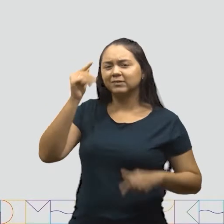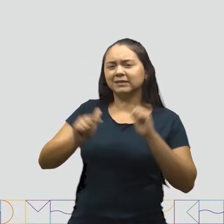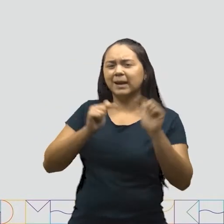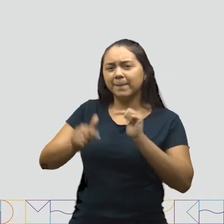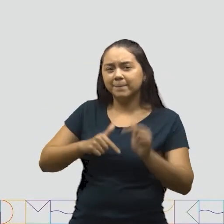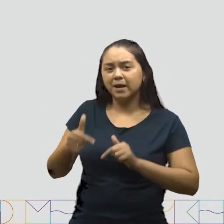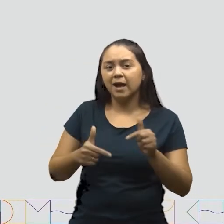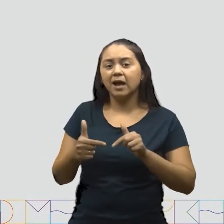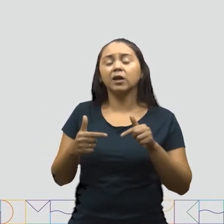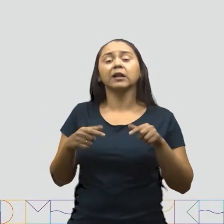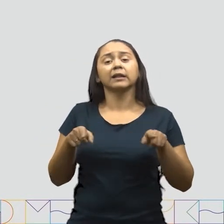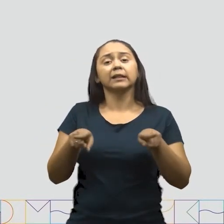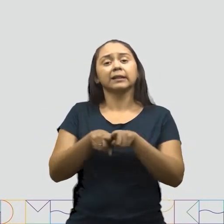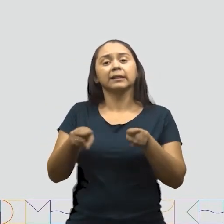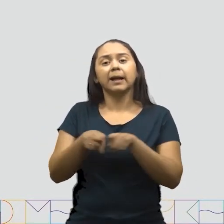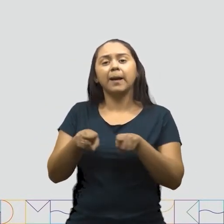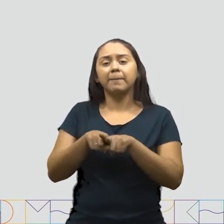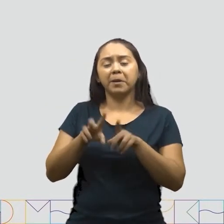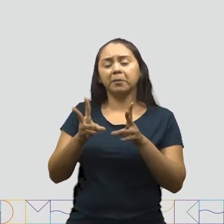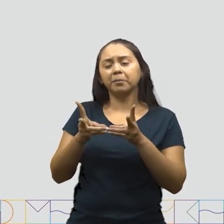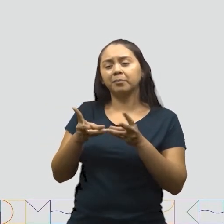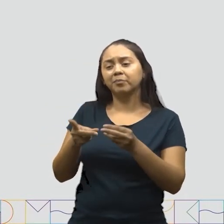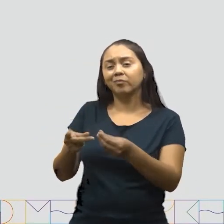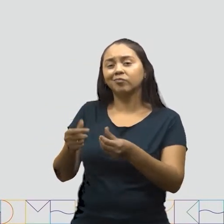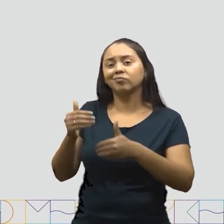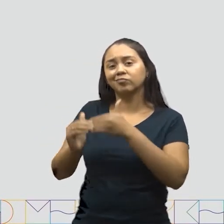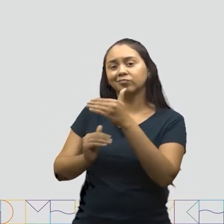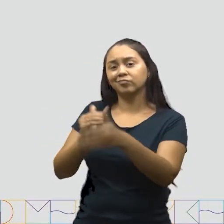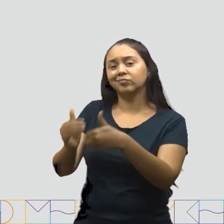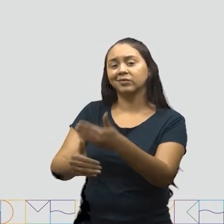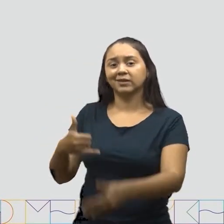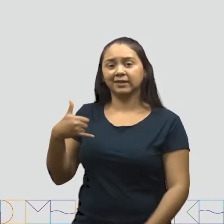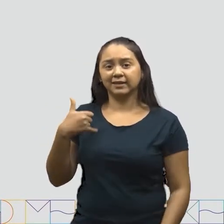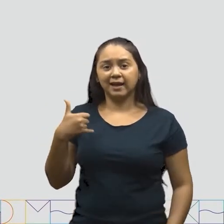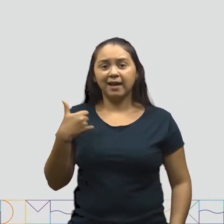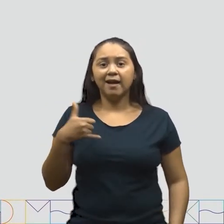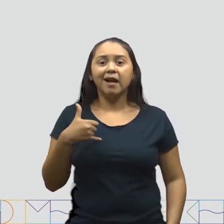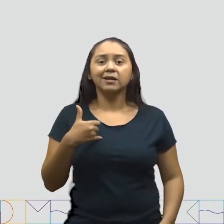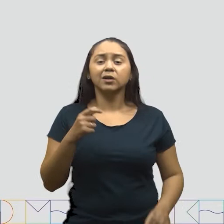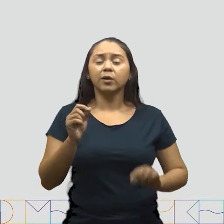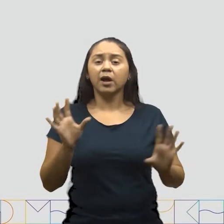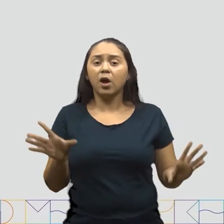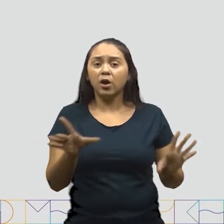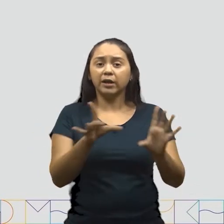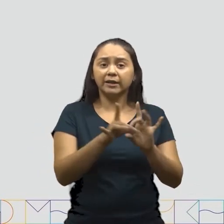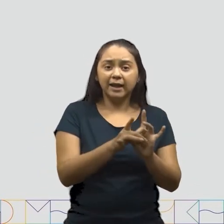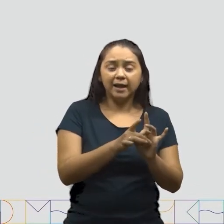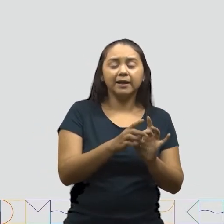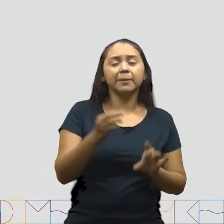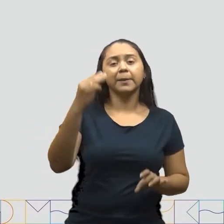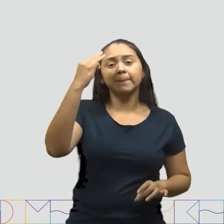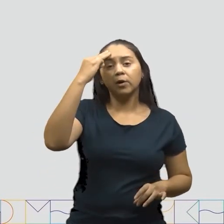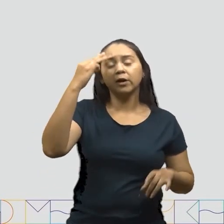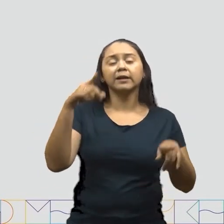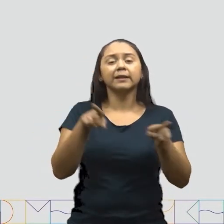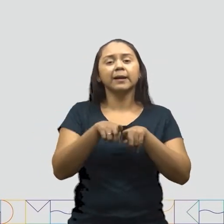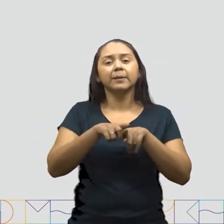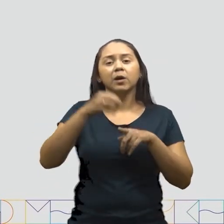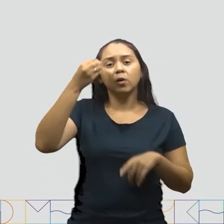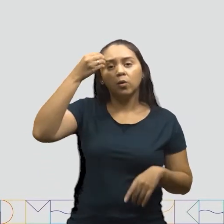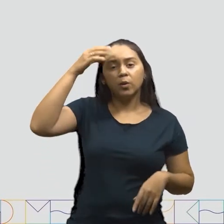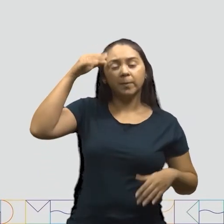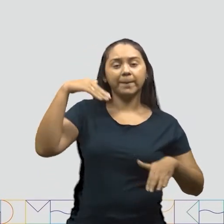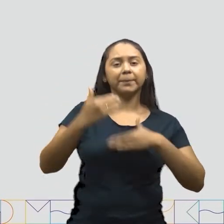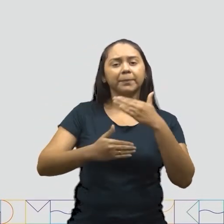e deteriora-se com a idade. É um processo que conecta pedaços de memória e conhecimentos a fim de